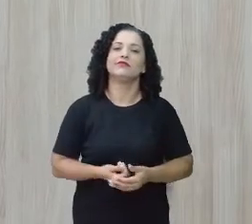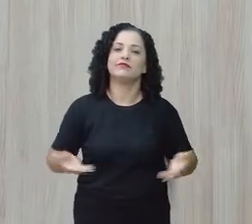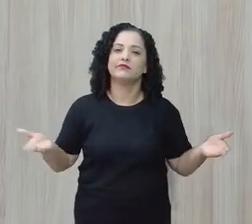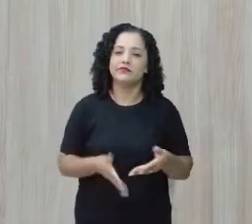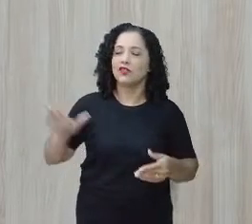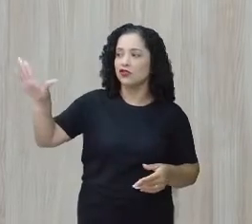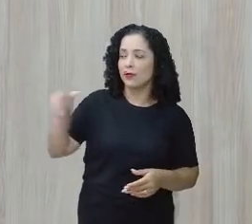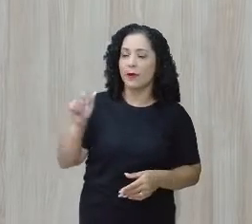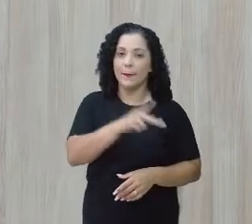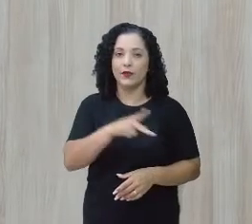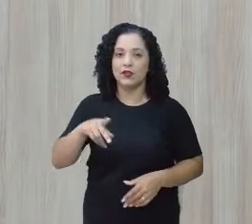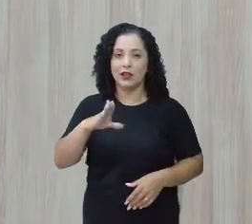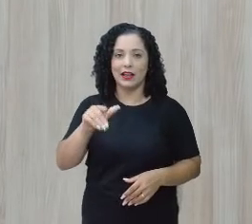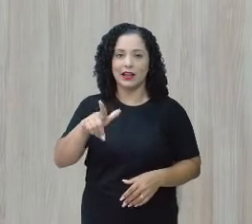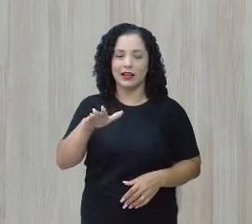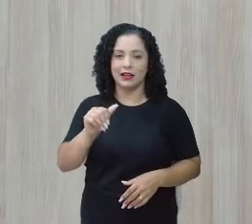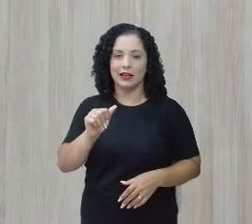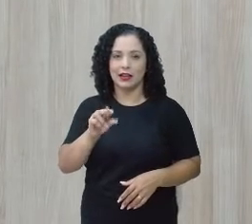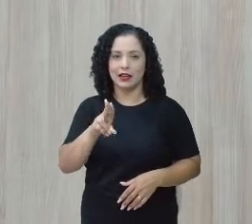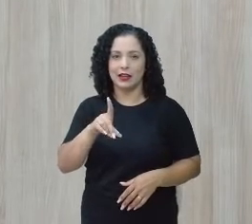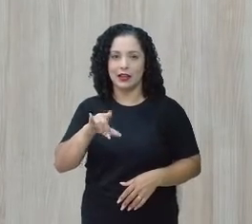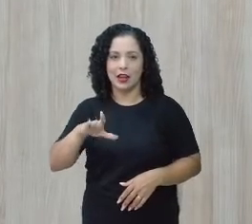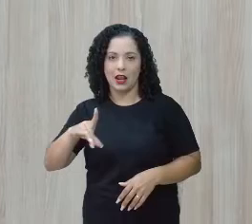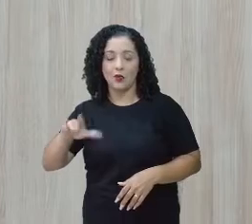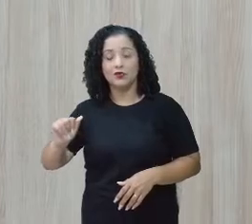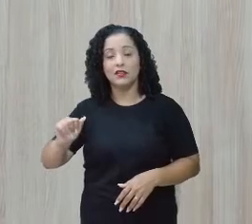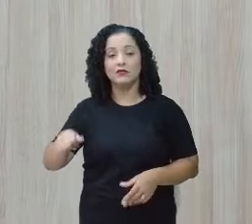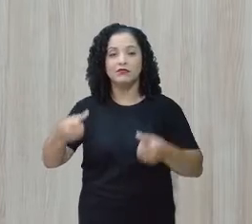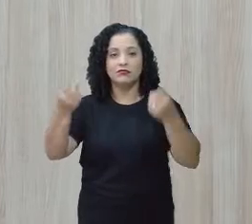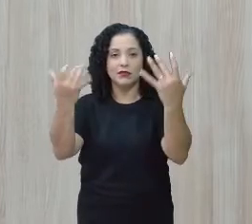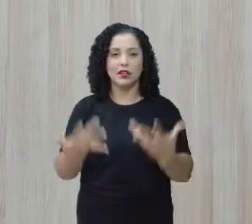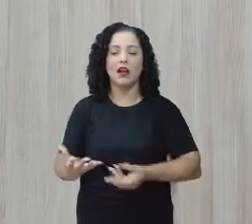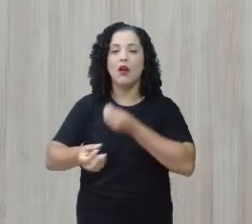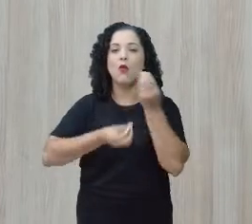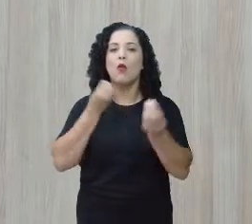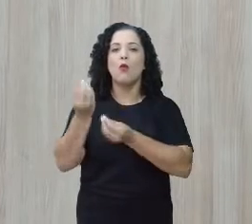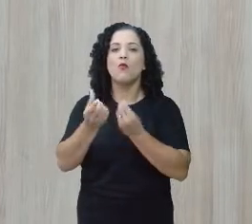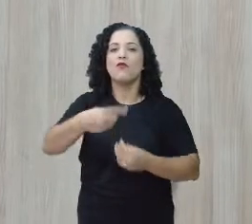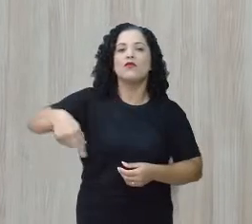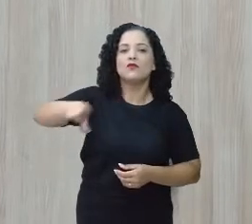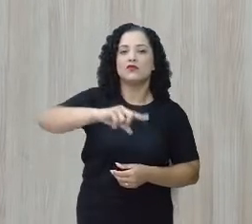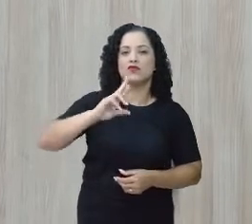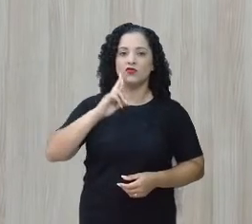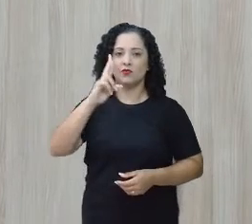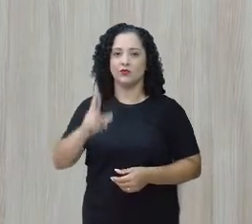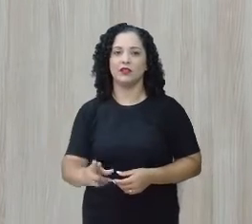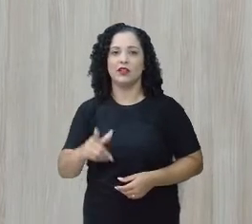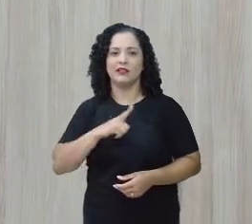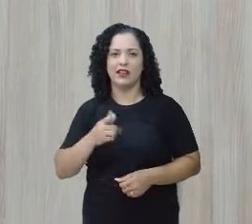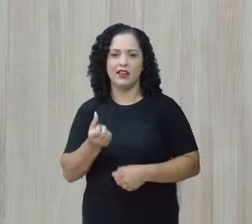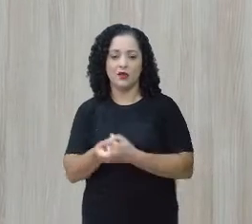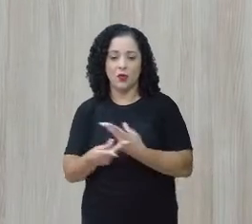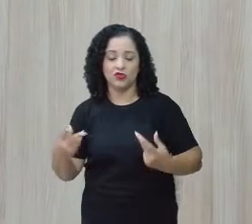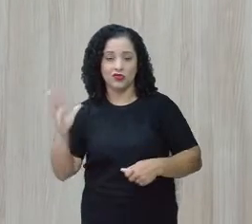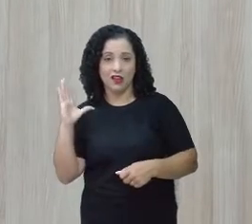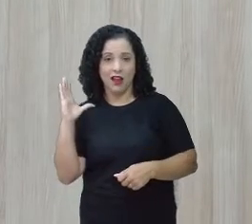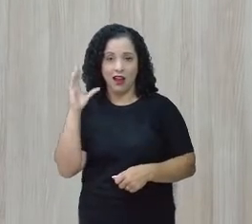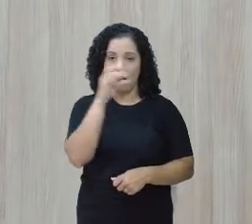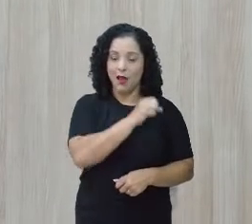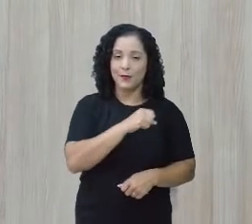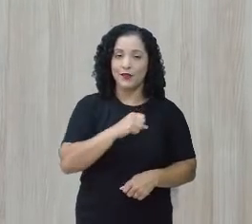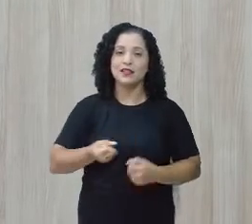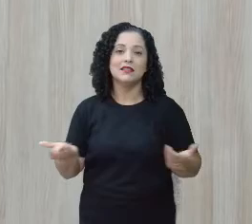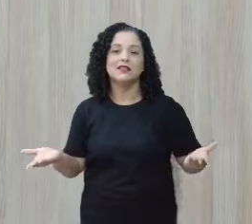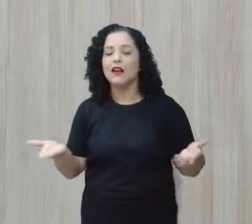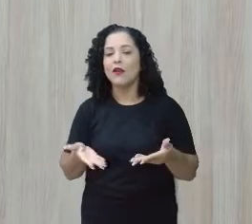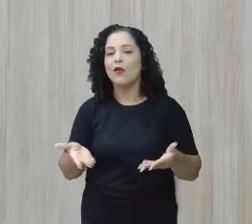chamar a professora Cláudia, que ela vai dizer para a gente como é que vocês vão responder, mesmo sabendo que vai ter coisa assim muito rápida. E como é que está o nosso